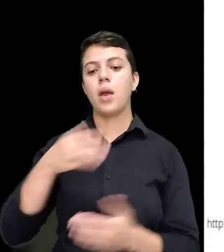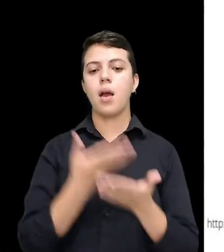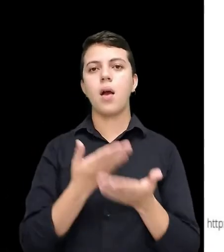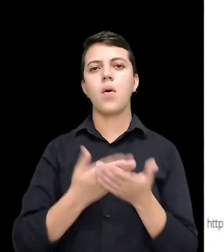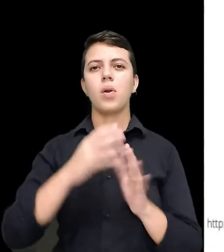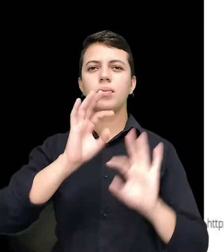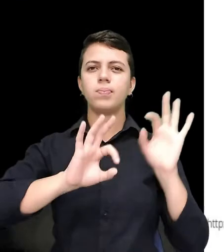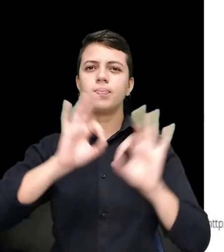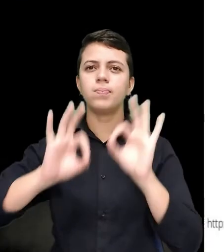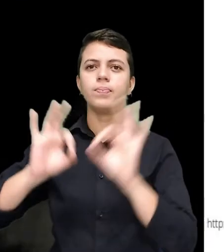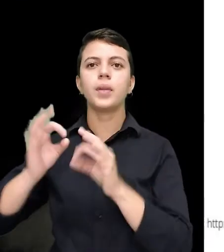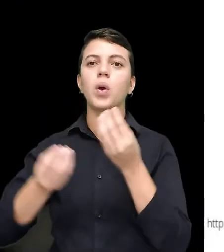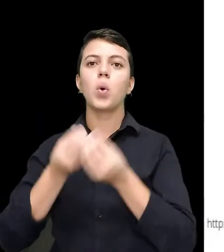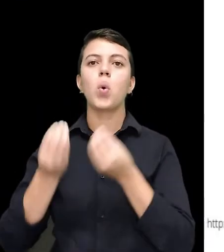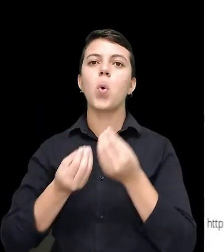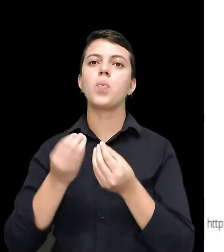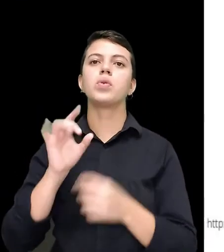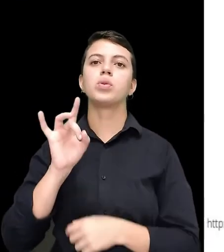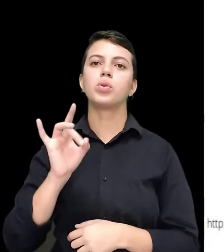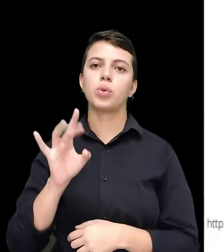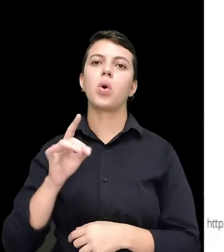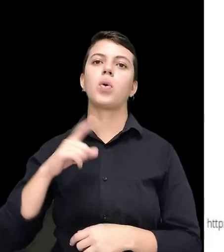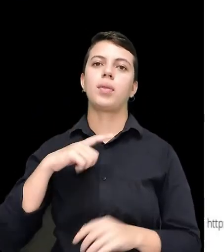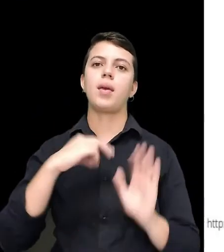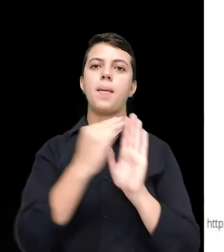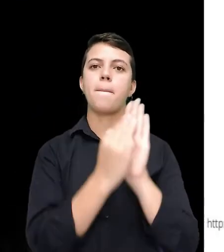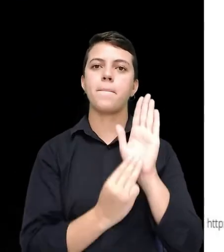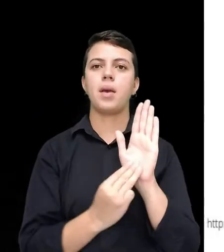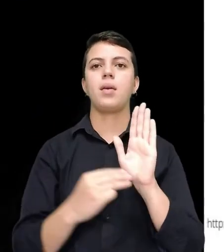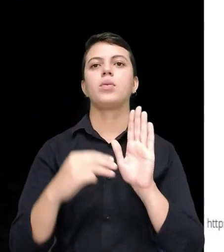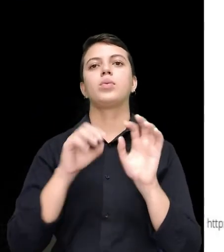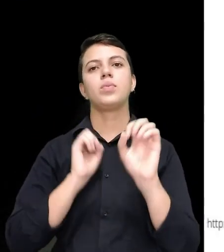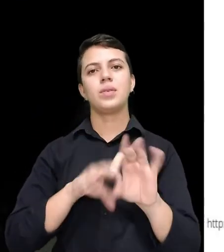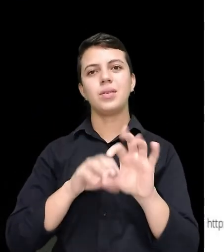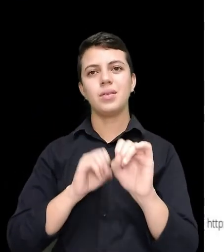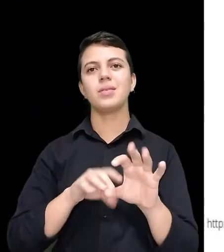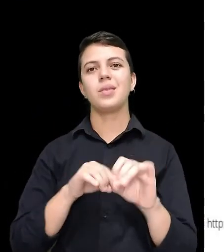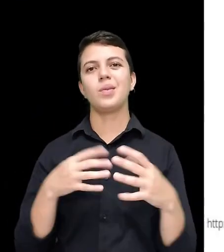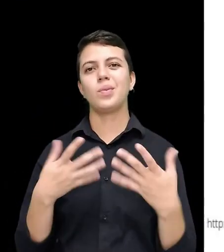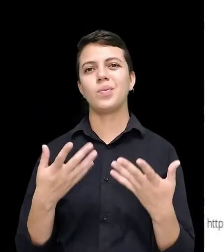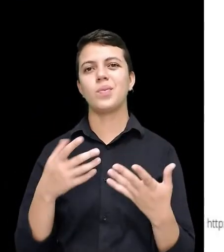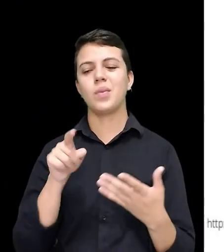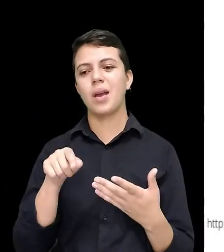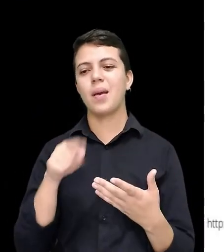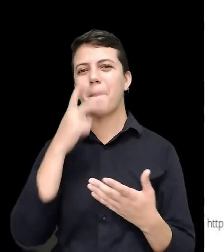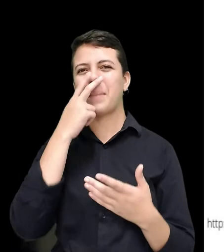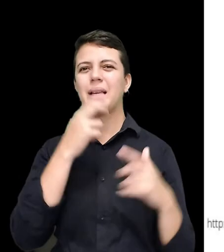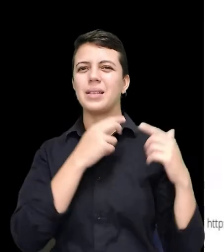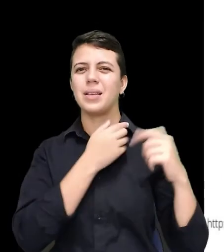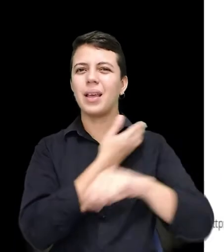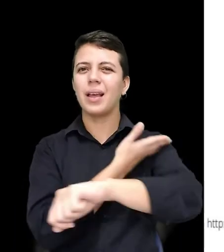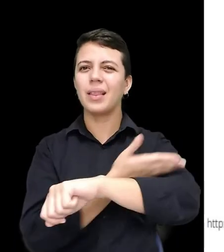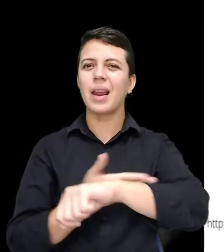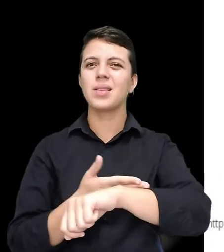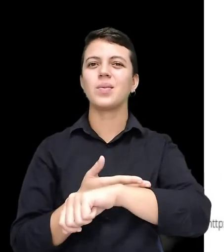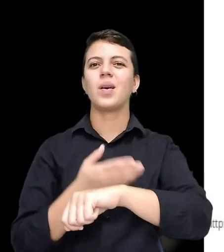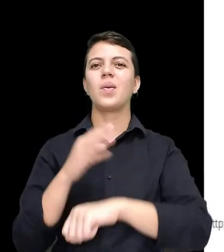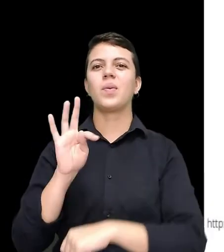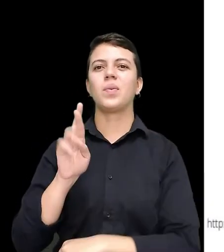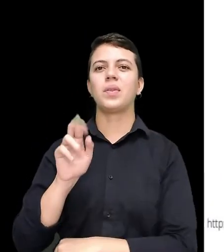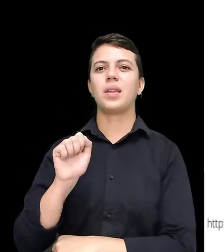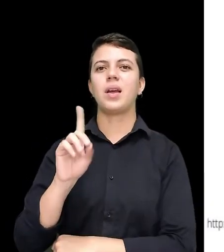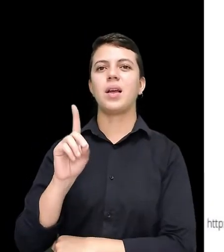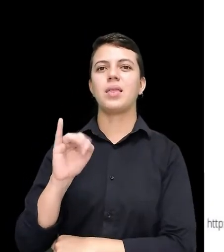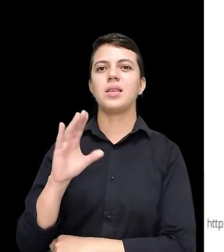didática dessa aula se dá baseando-se nesses métodos de ensino considerados aí mais tradicionais,